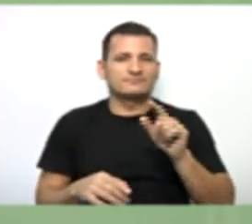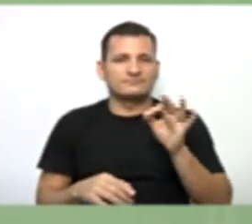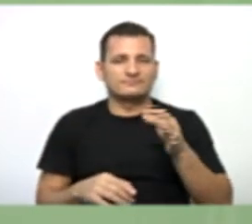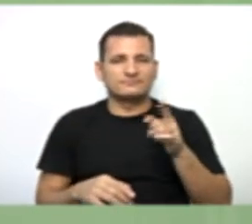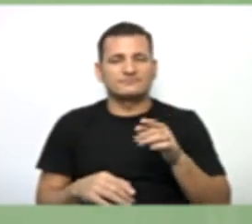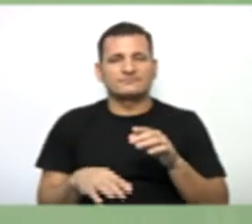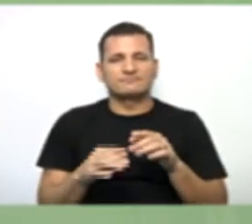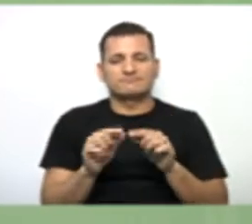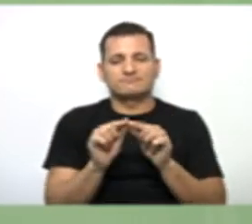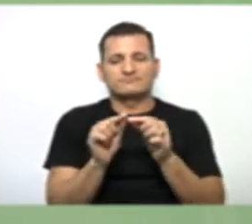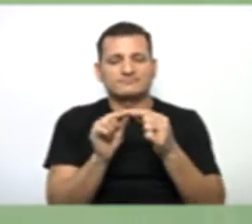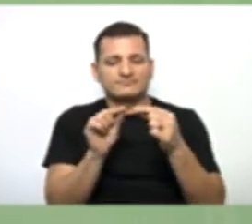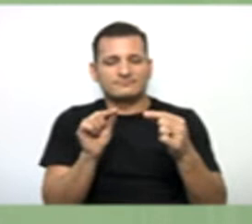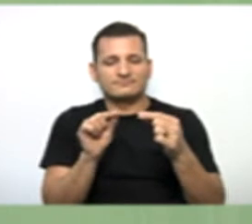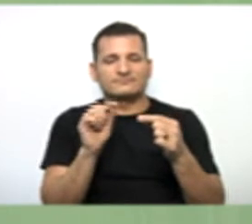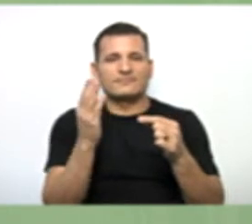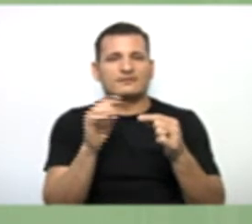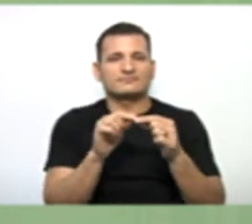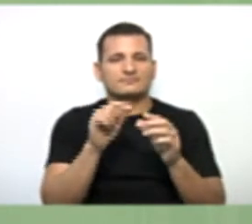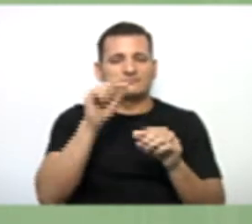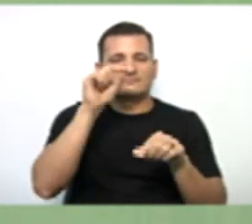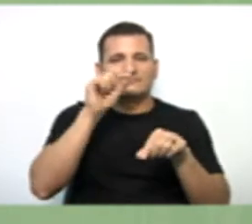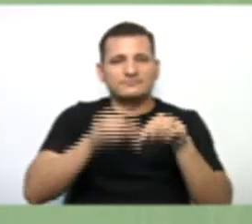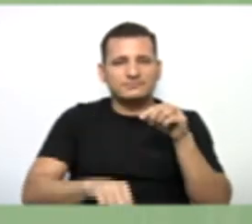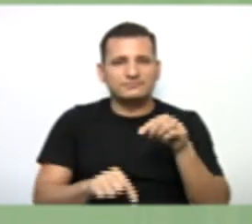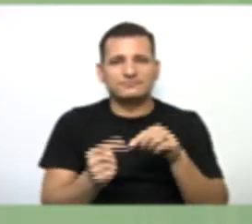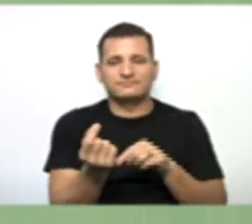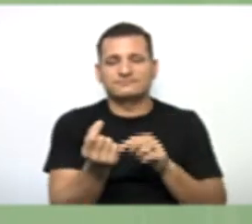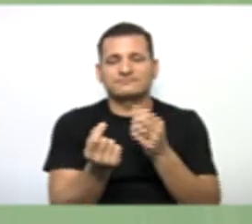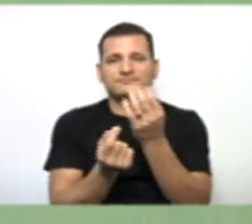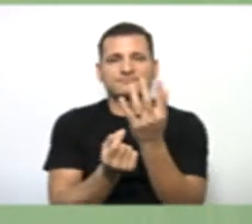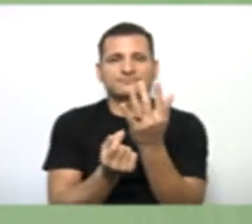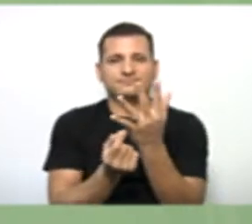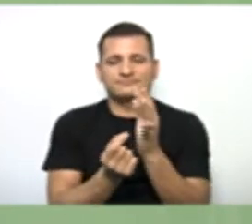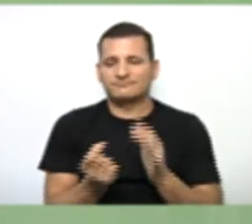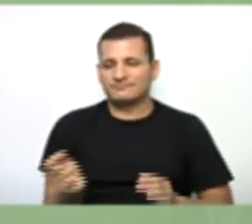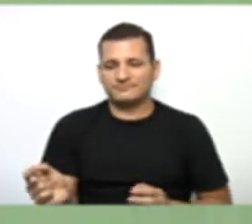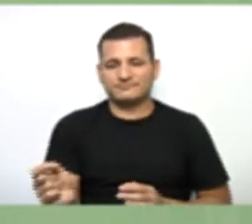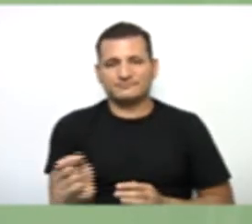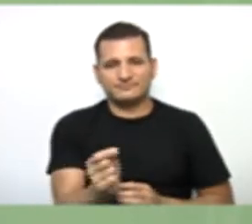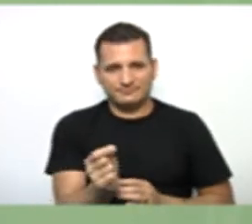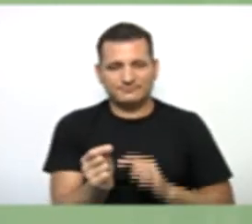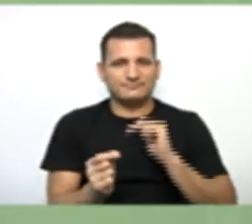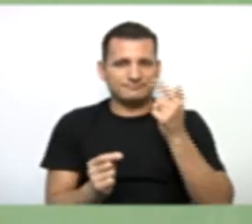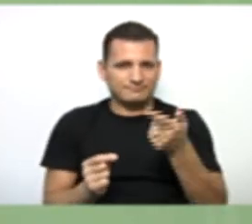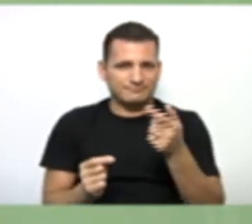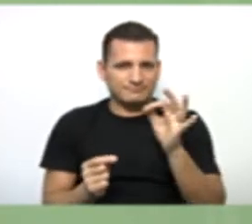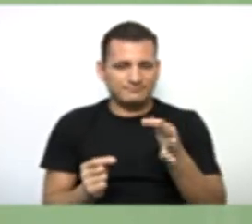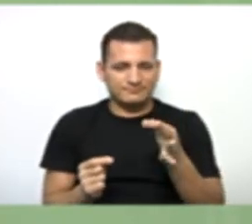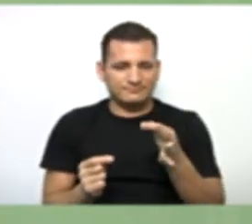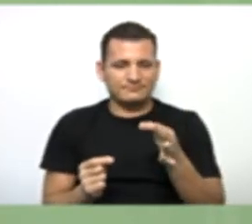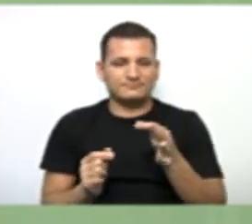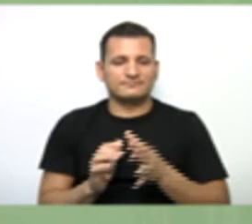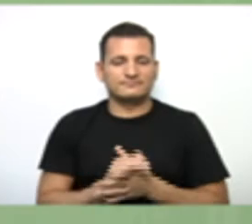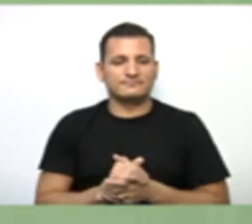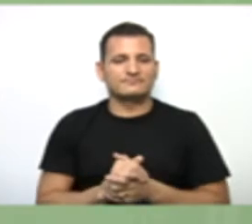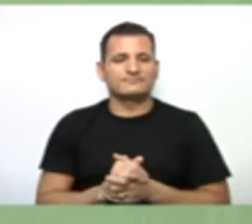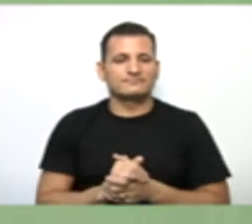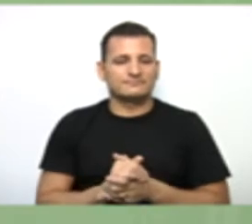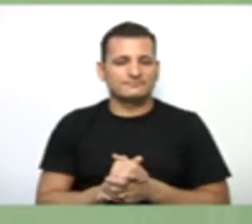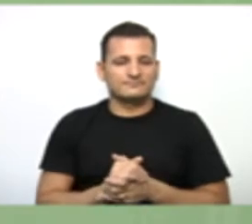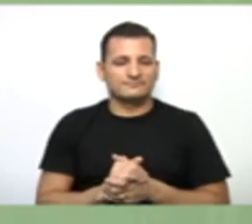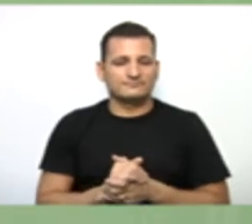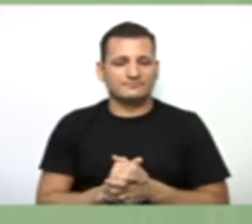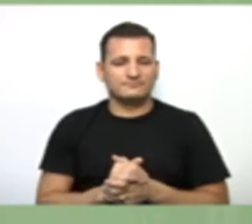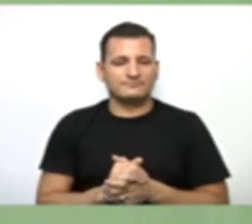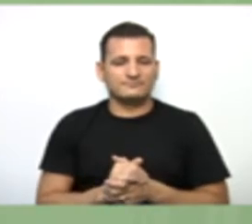o fósforo. É ele que vai dar início à combustão dos outros que você vai acender depois, tá certo? A alternativa correta, então, é